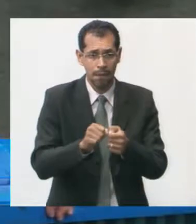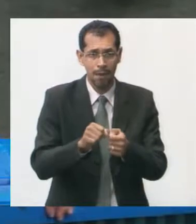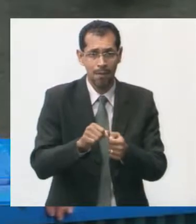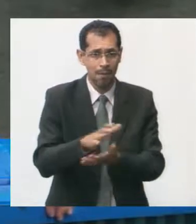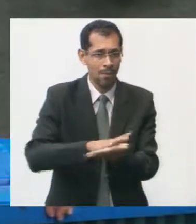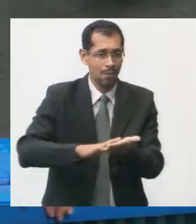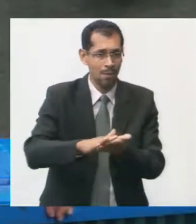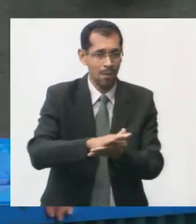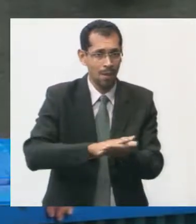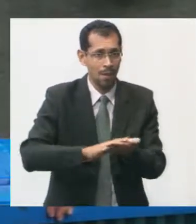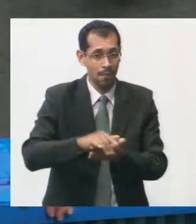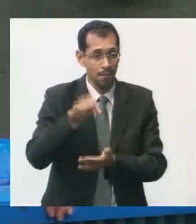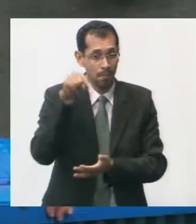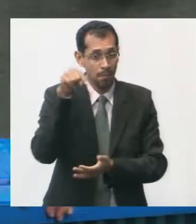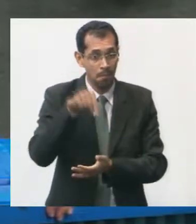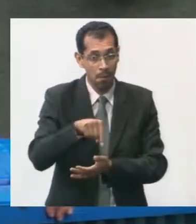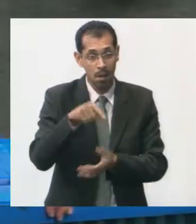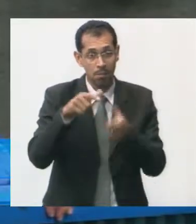Taboazeiro,